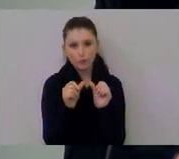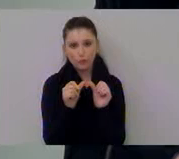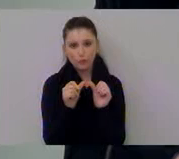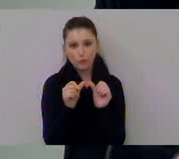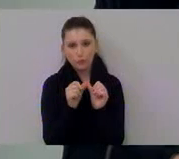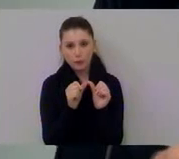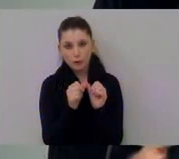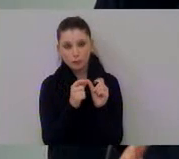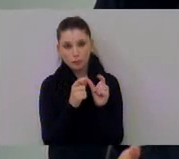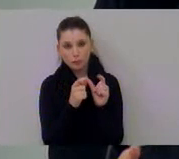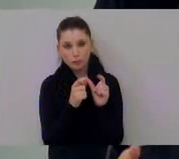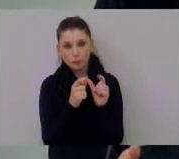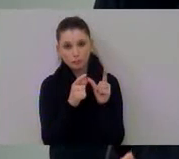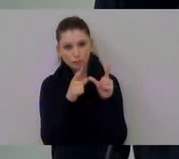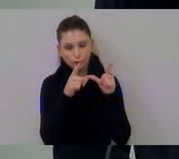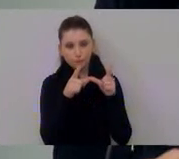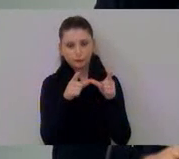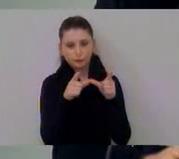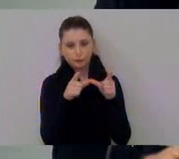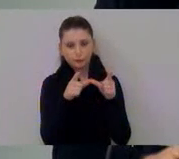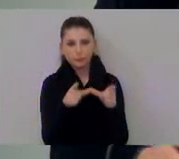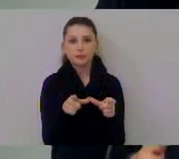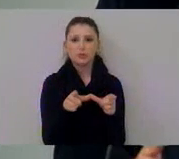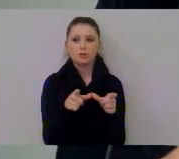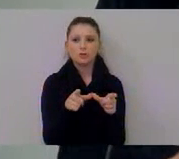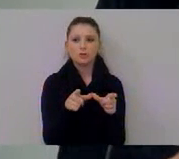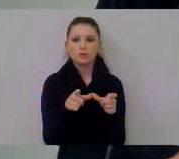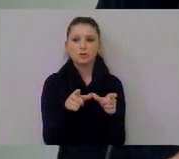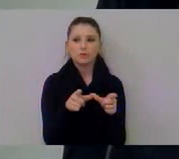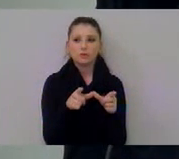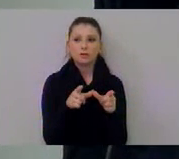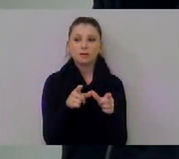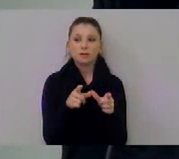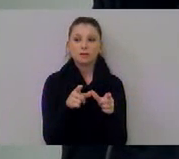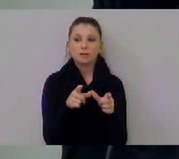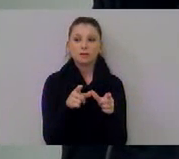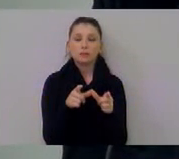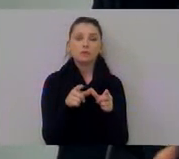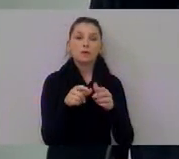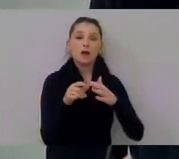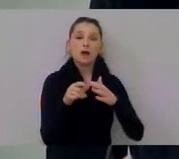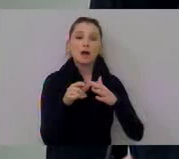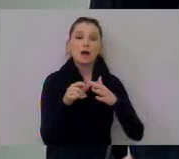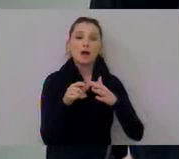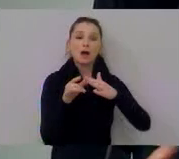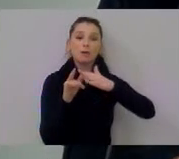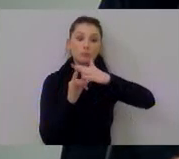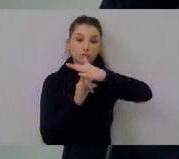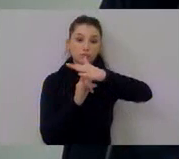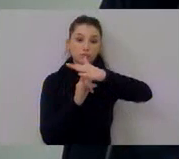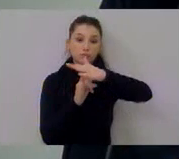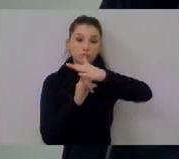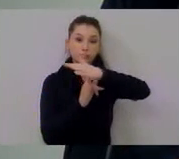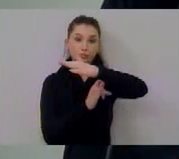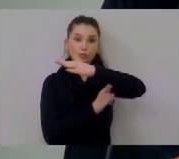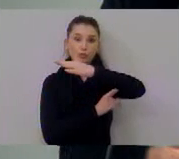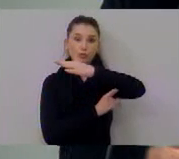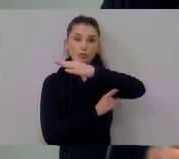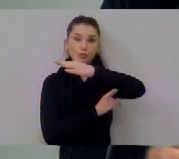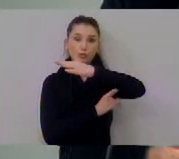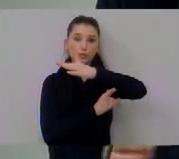e com essas chuvas agora a ponte caiu e não foi resolvido o